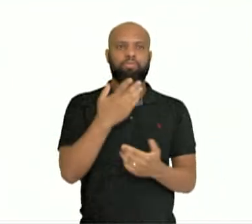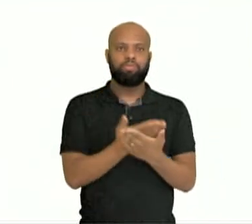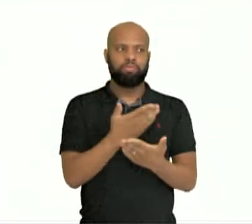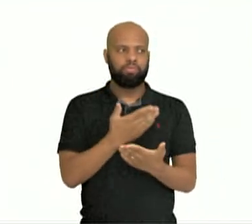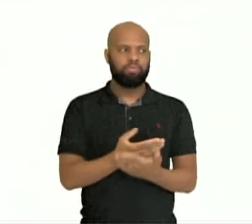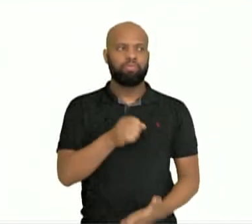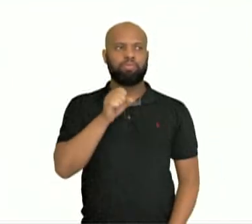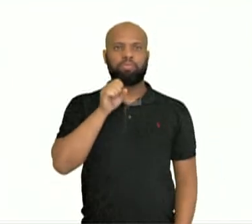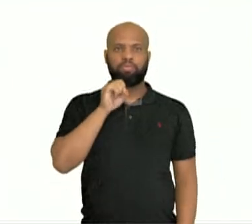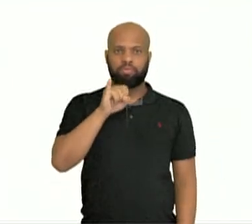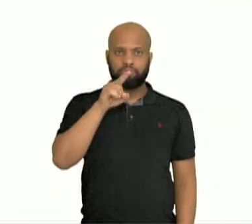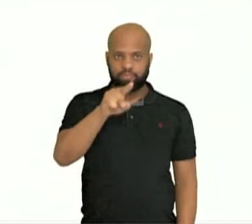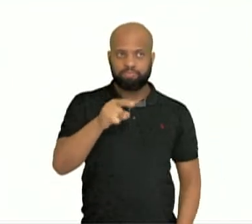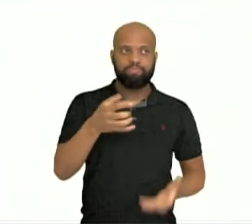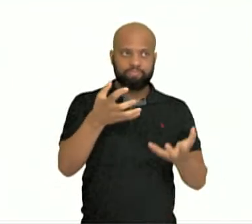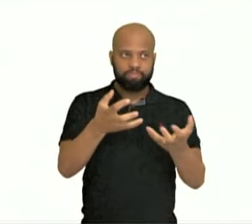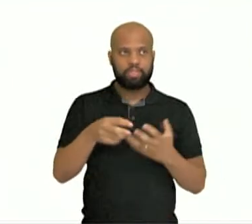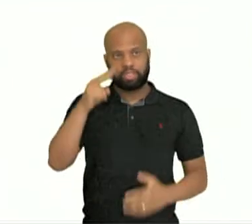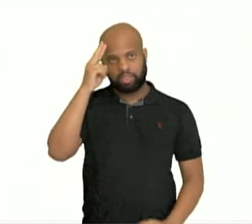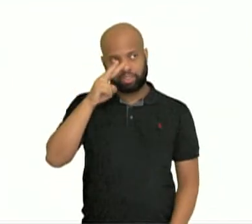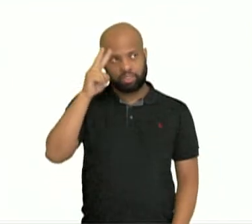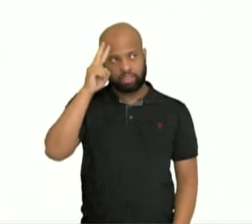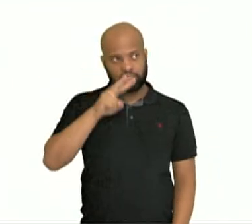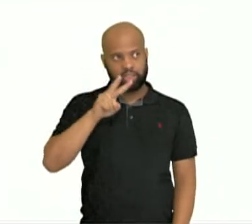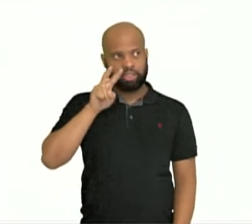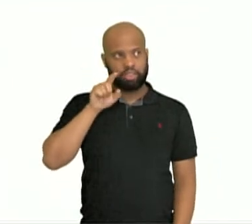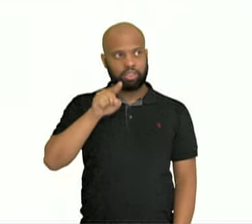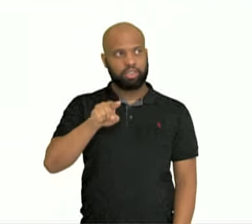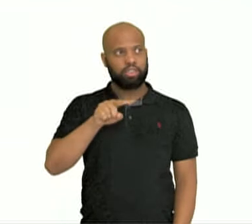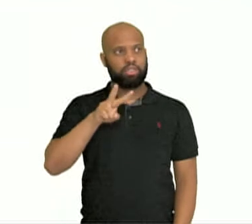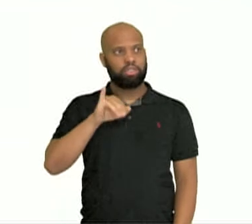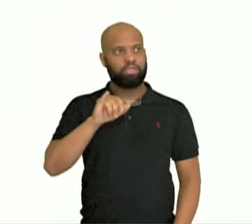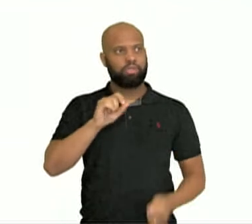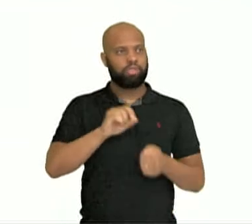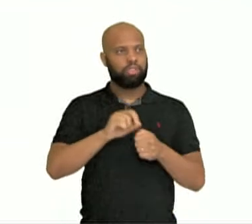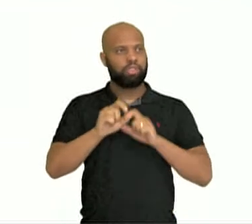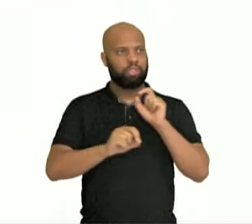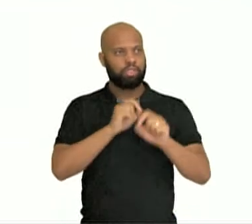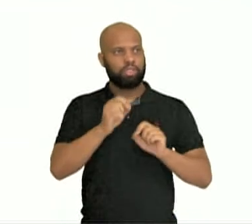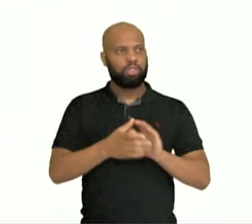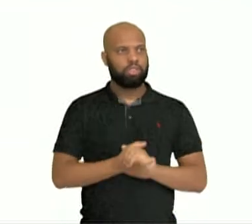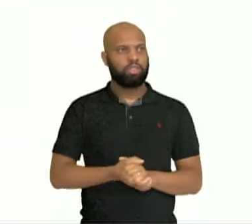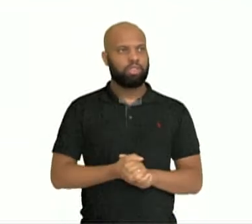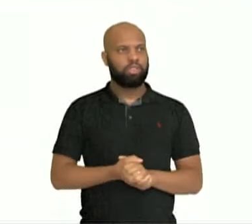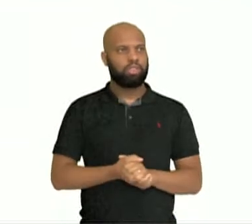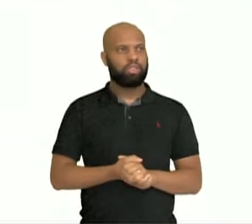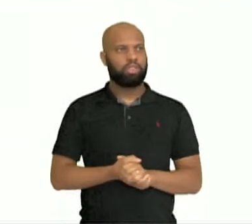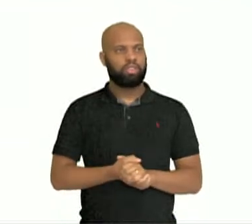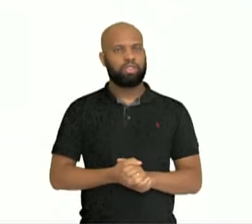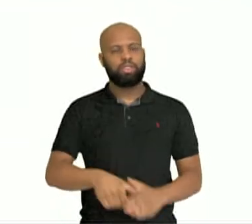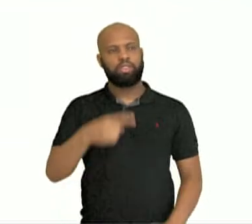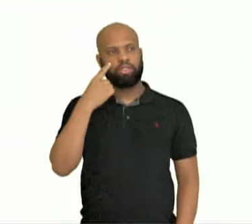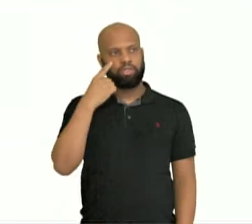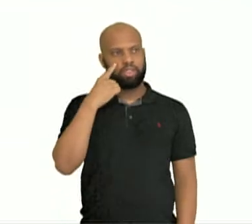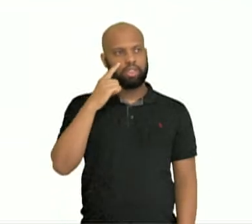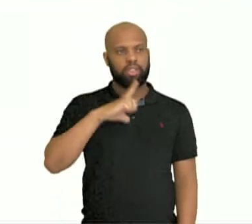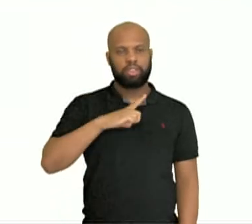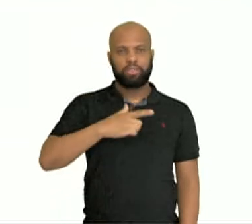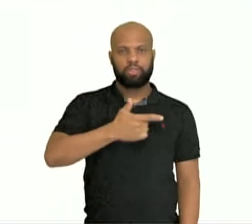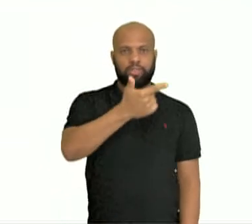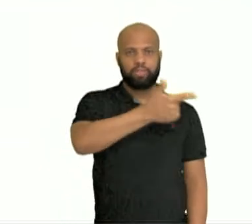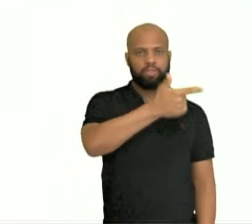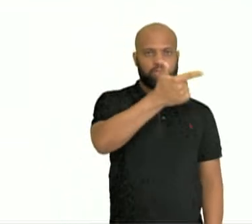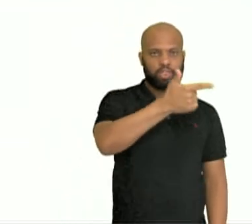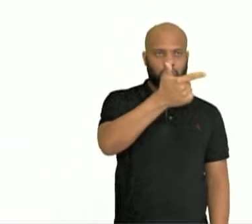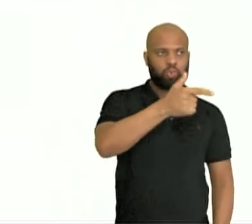você quiser relembrar dessa forma, você vai verificar no segundo quadrante quanto